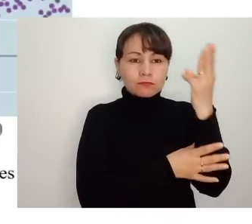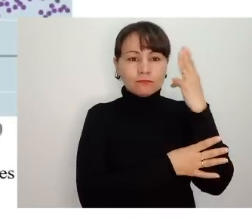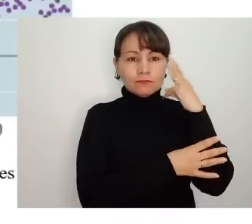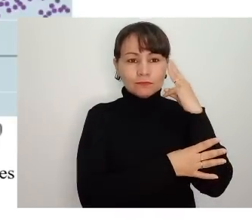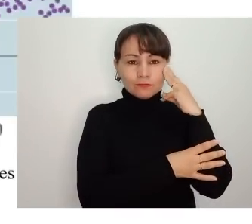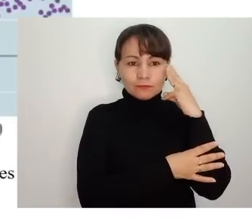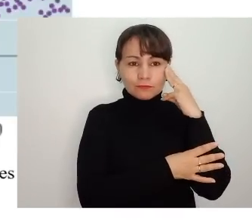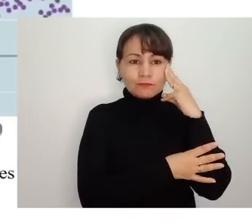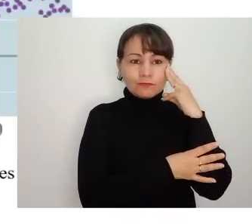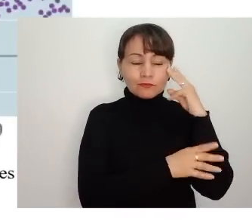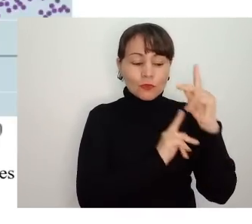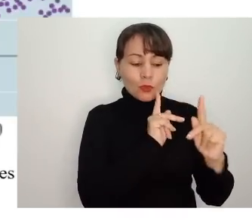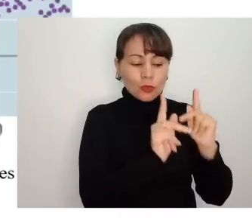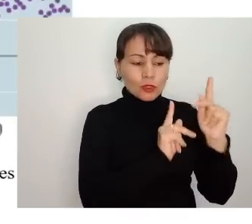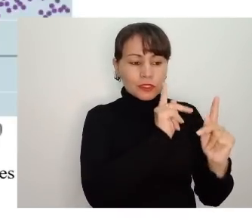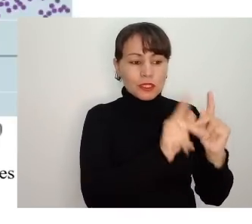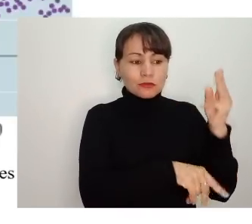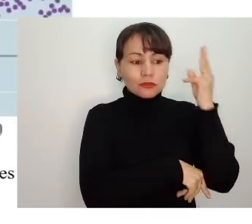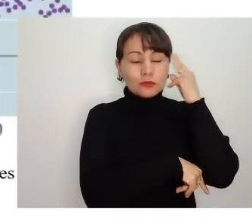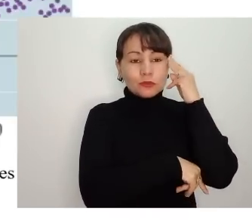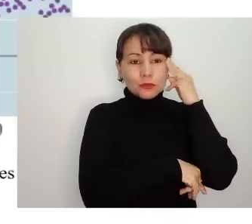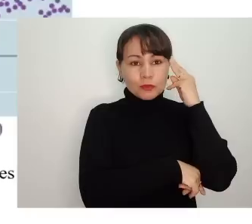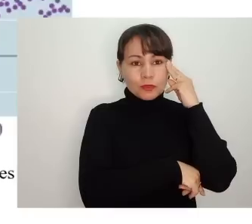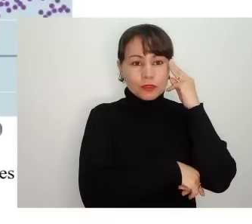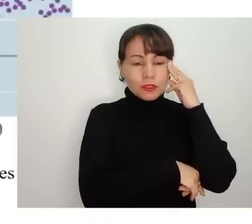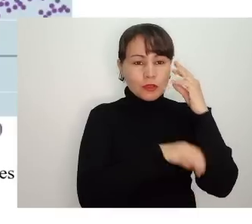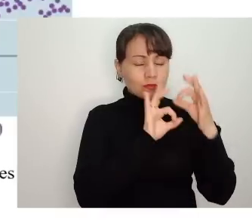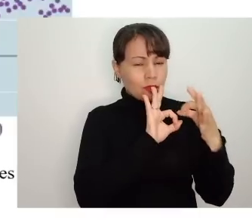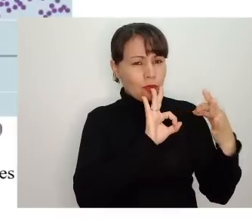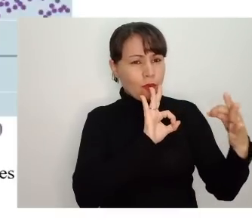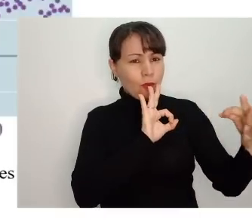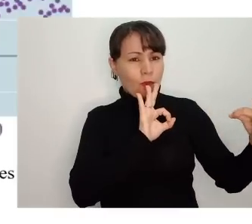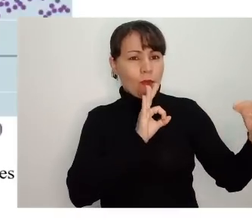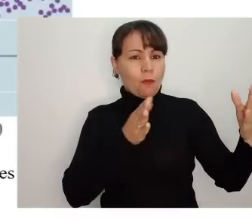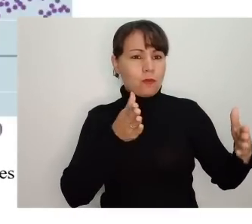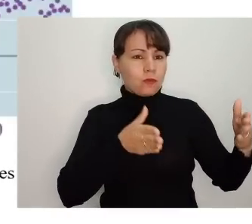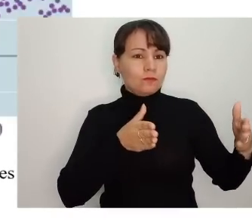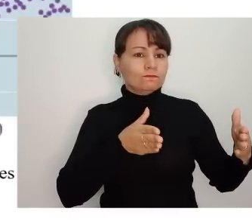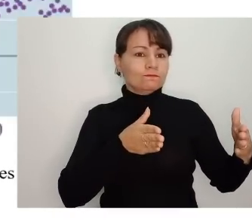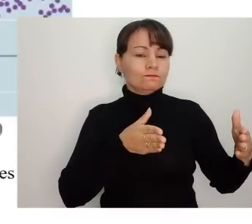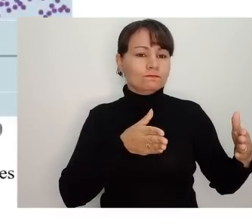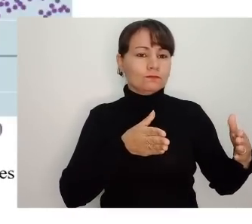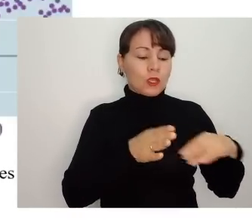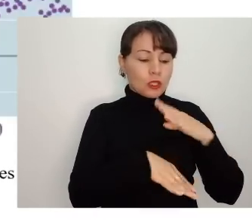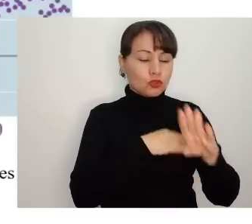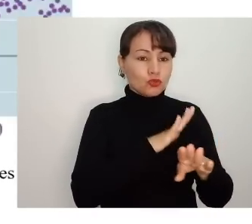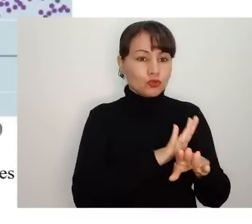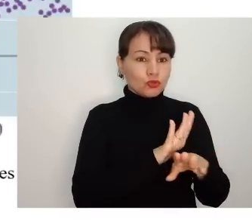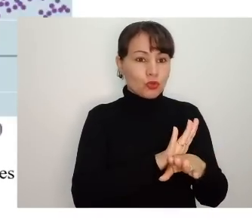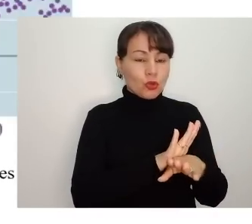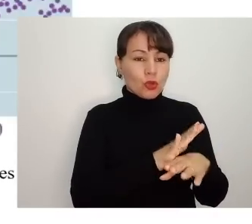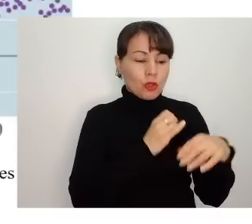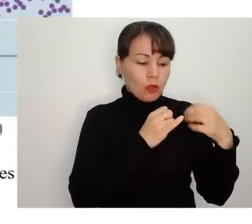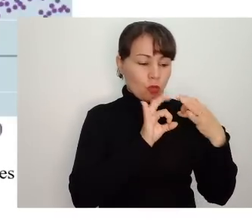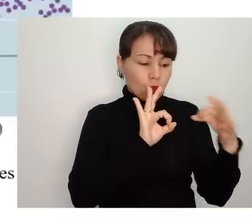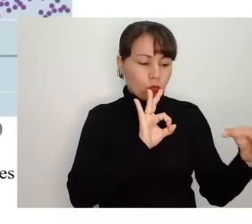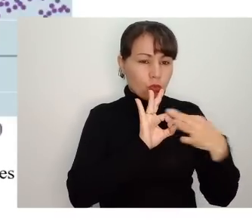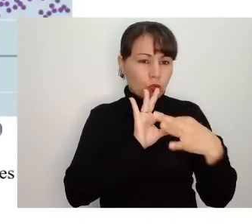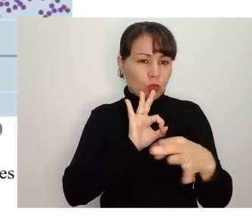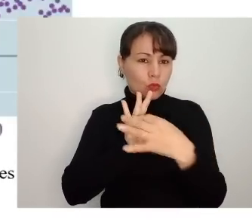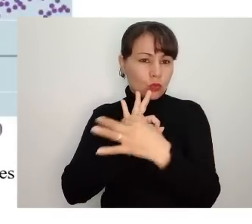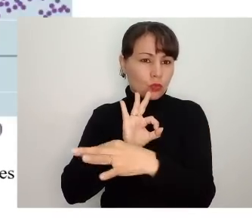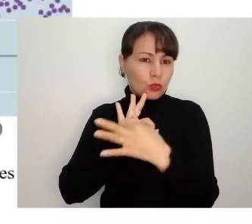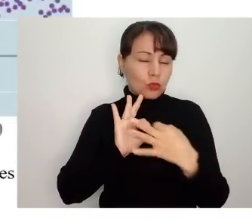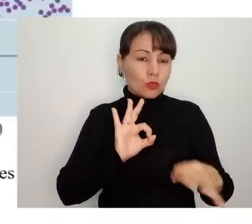a memorização, processo de memorização de longa duração. Toda essa circuitaria que a